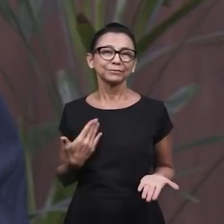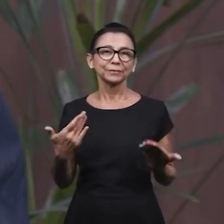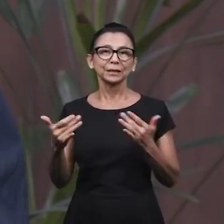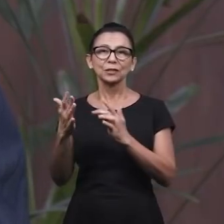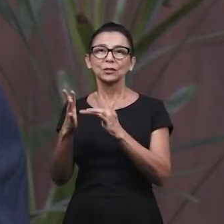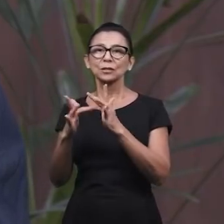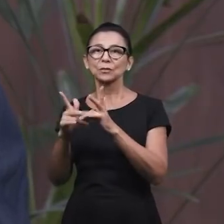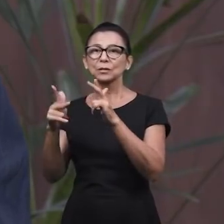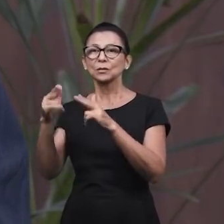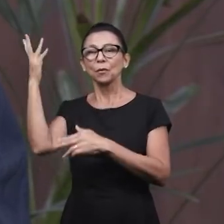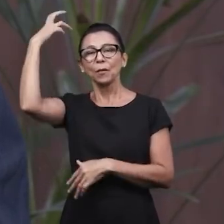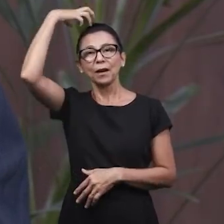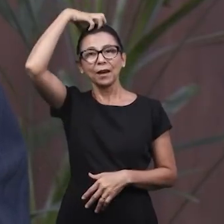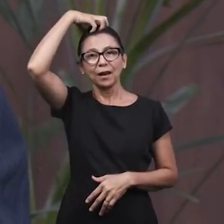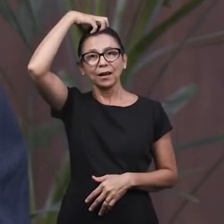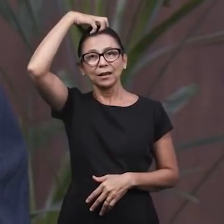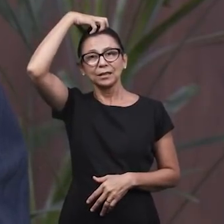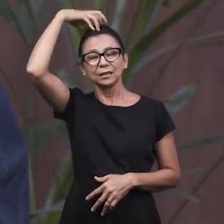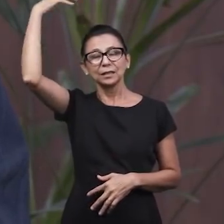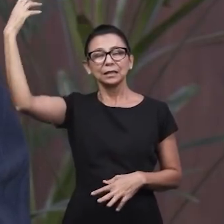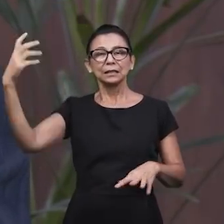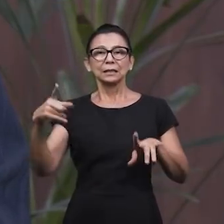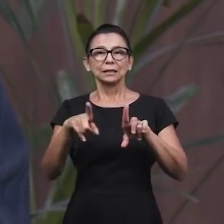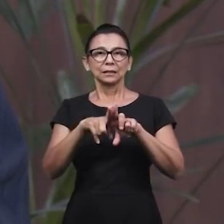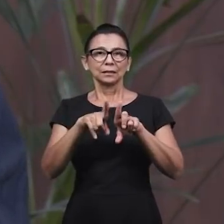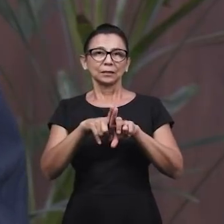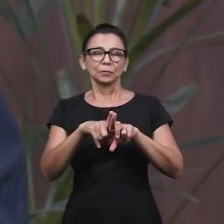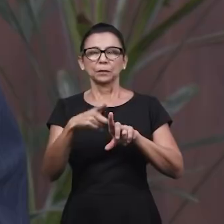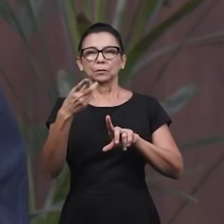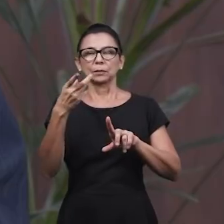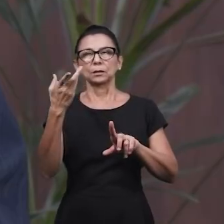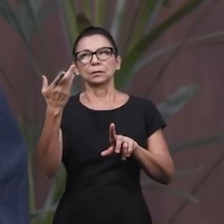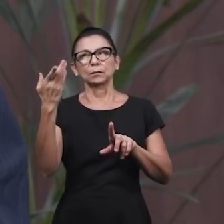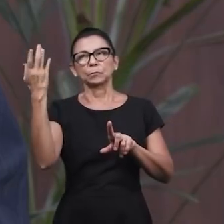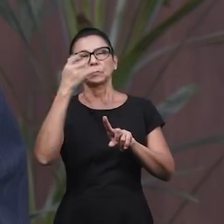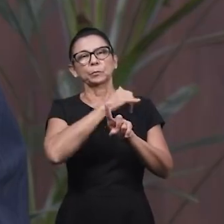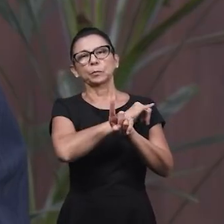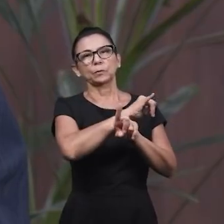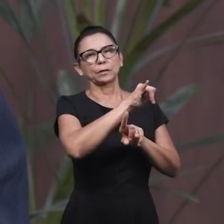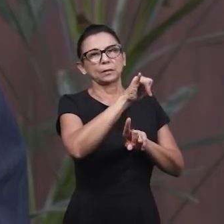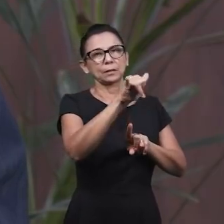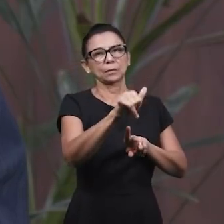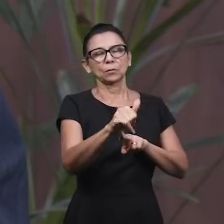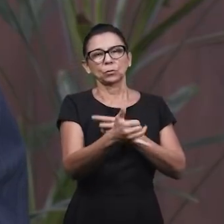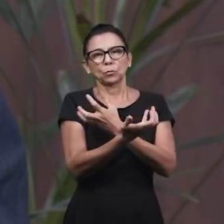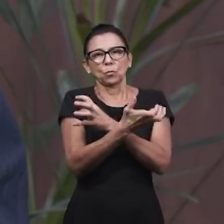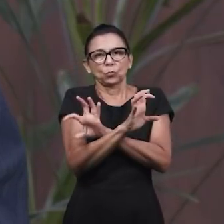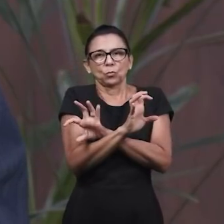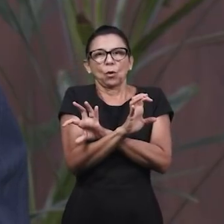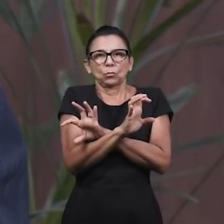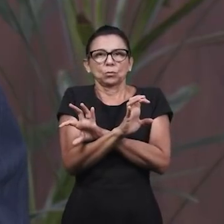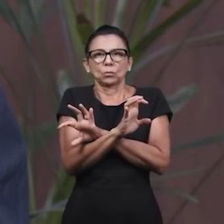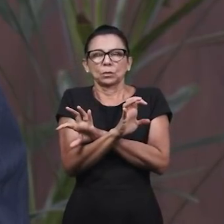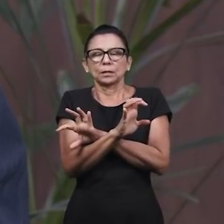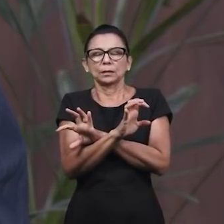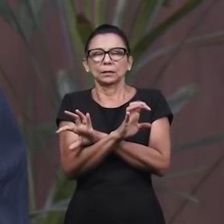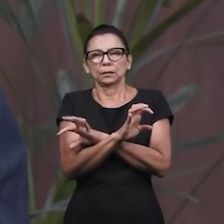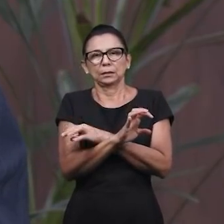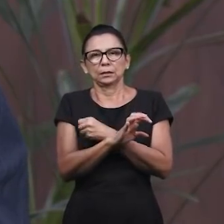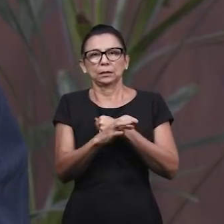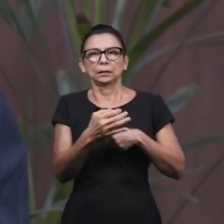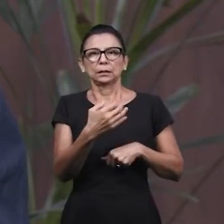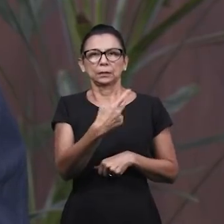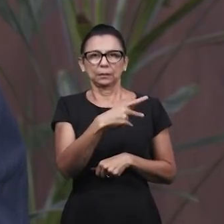rei. Ele, como profeta, quando ele profetizou, por exemplo, né, a respeito dos ossos dele, né, ele chegou